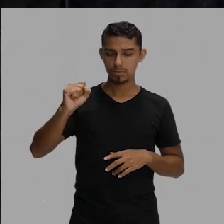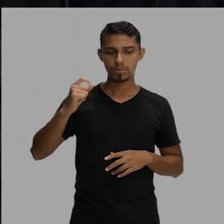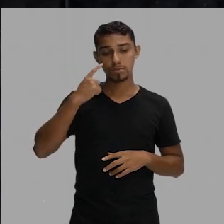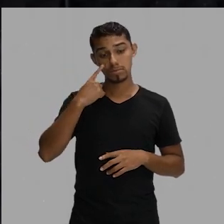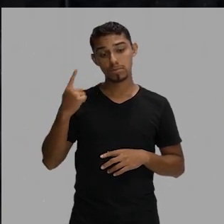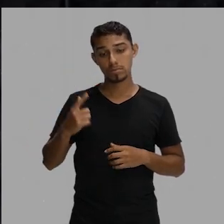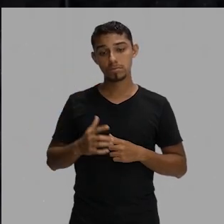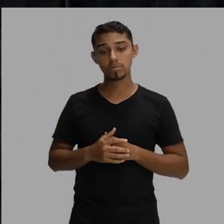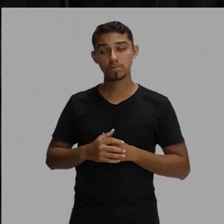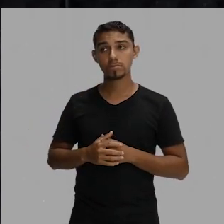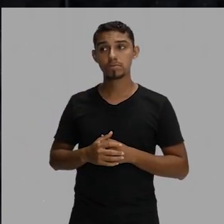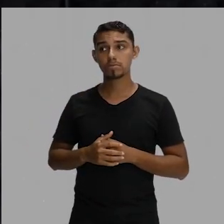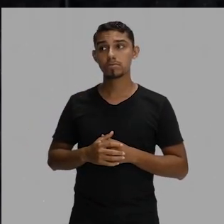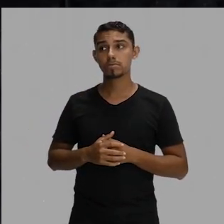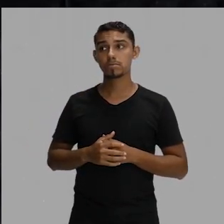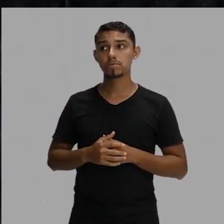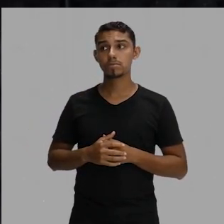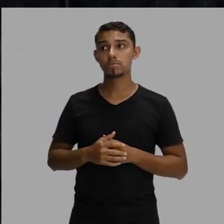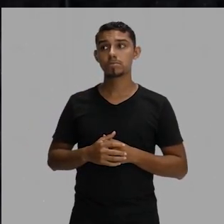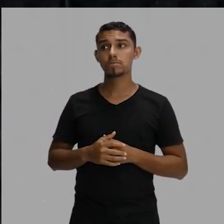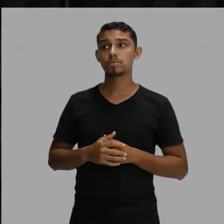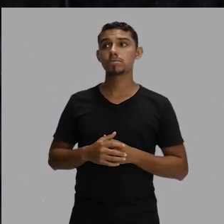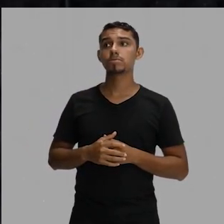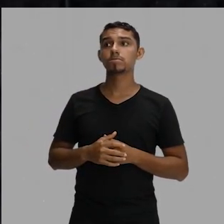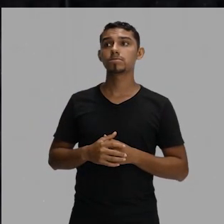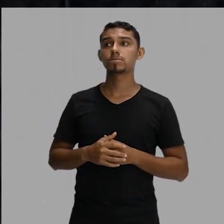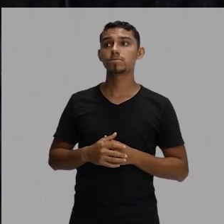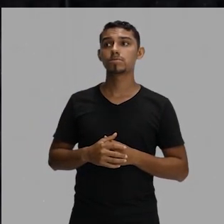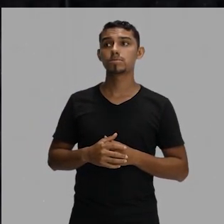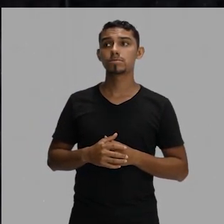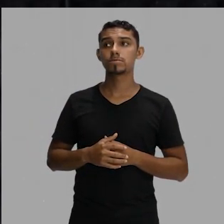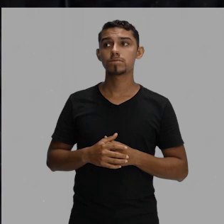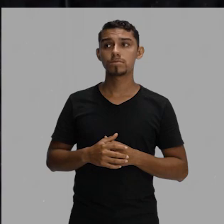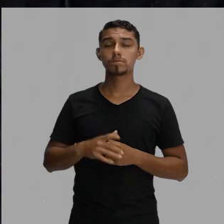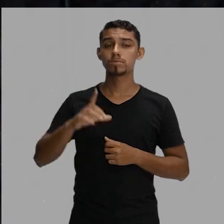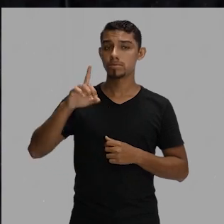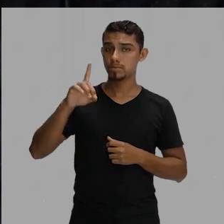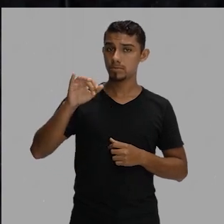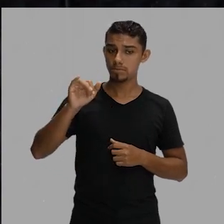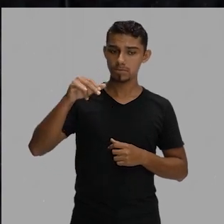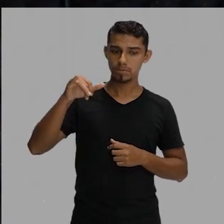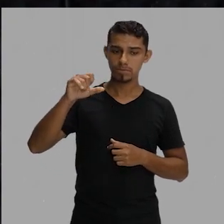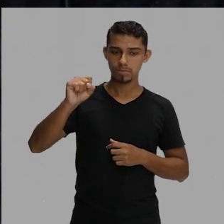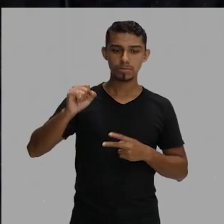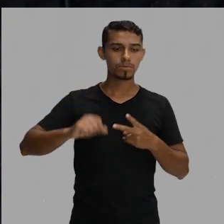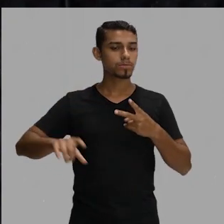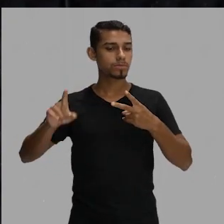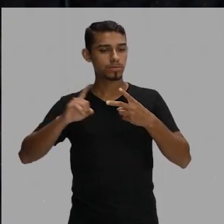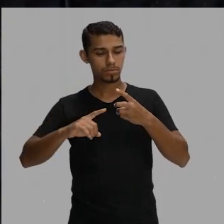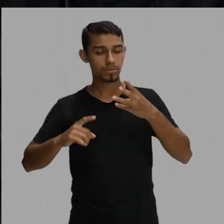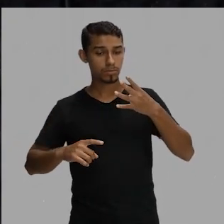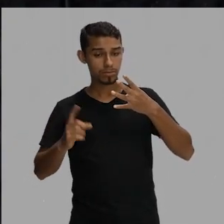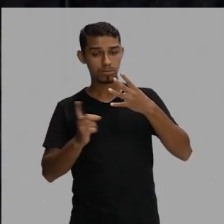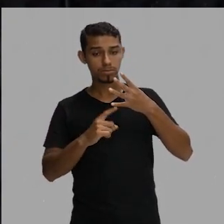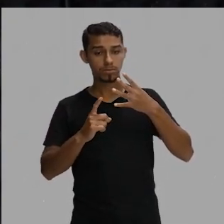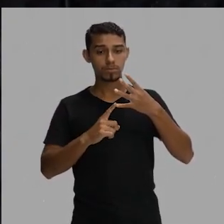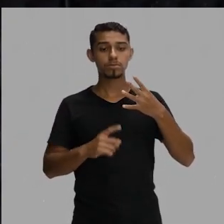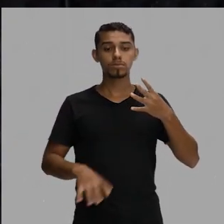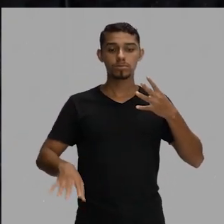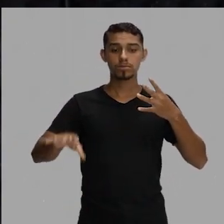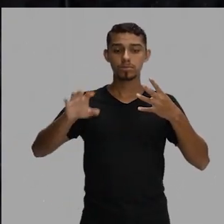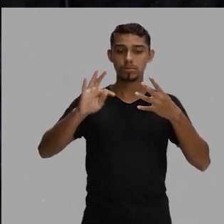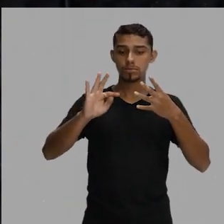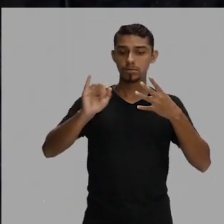Aliás, ele está falando aqui que é 1 e 4, isso mesmo. Dacnis caiana e Tangara céledo. Então, não existe parentesco entre